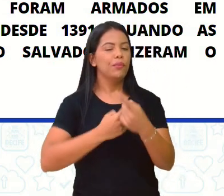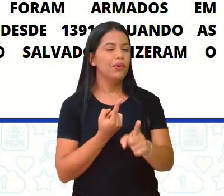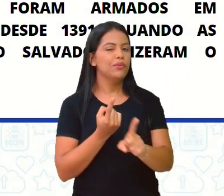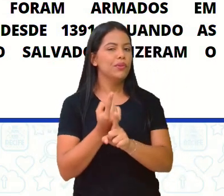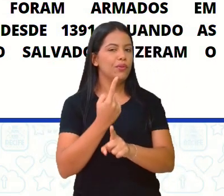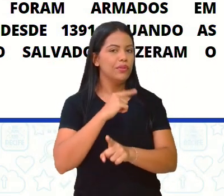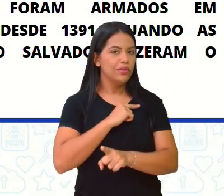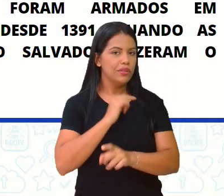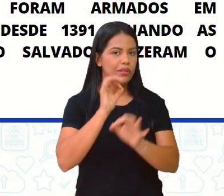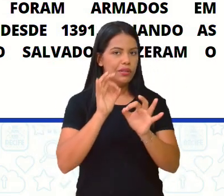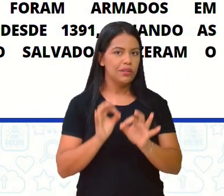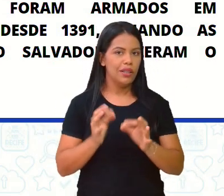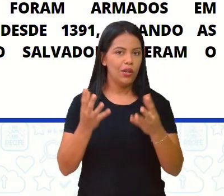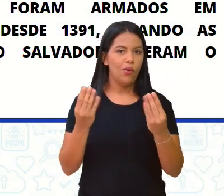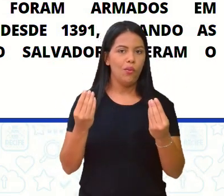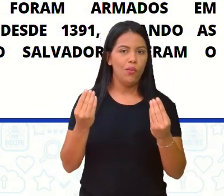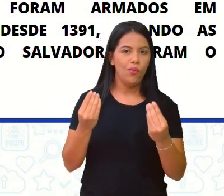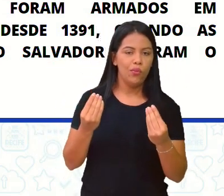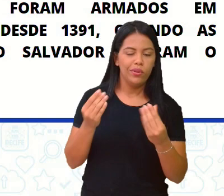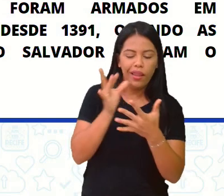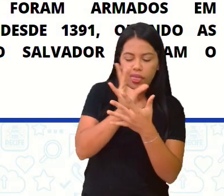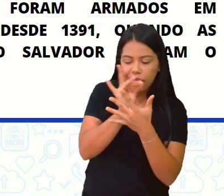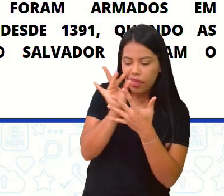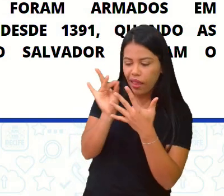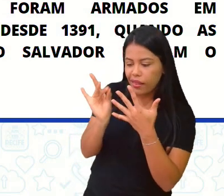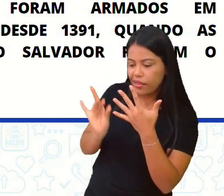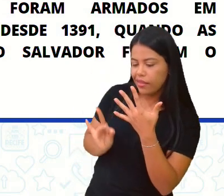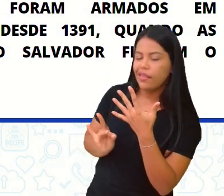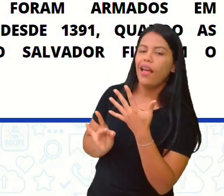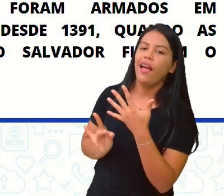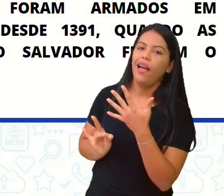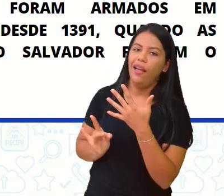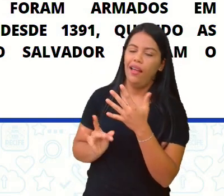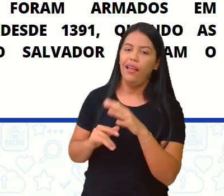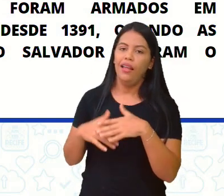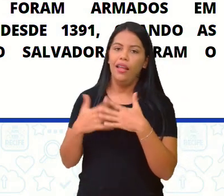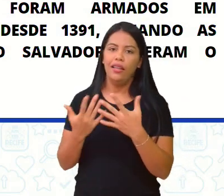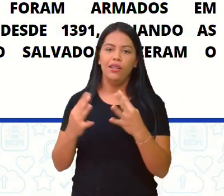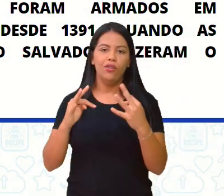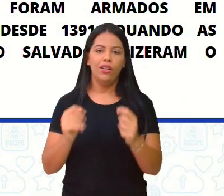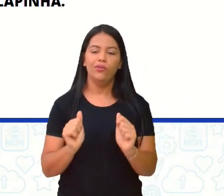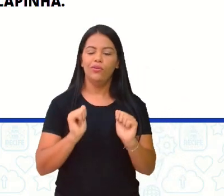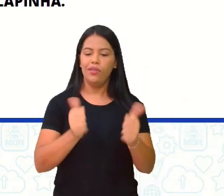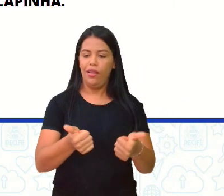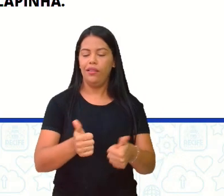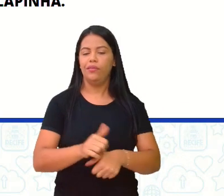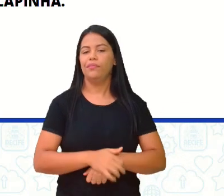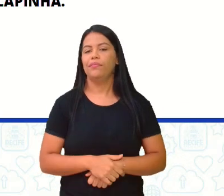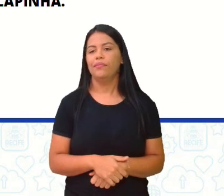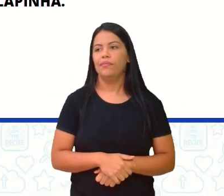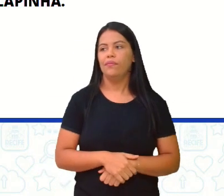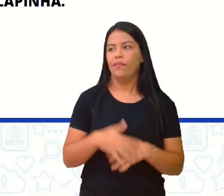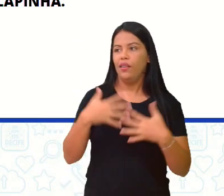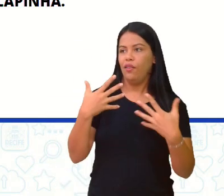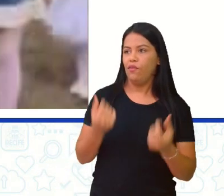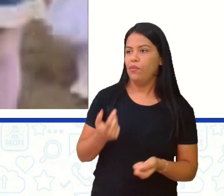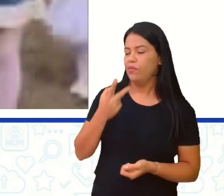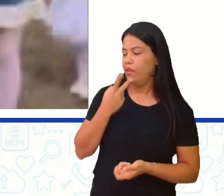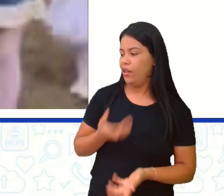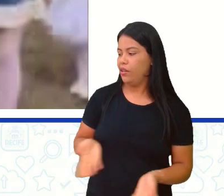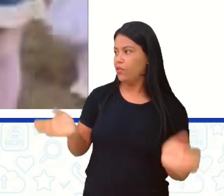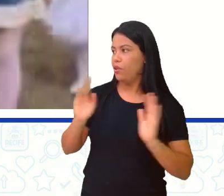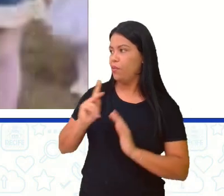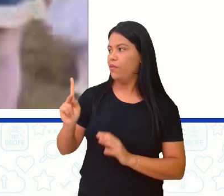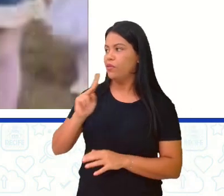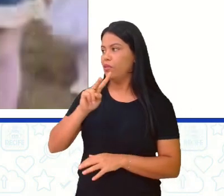próximo encontro com mais detalhes. Então, tá tudo certo, tá? Vamos nos despedir,